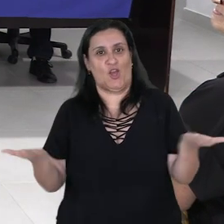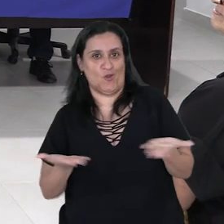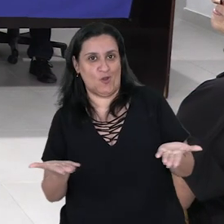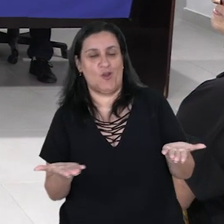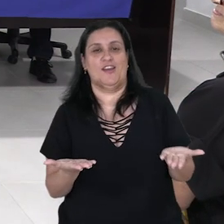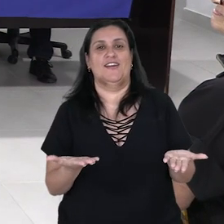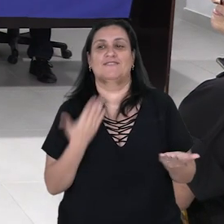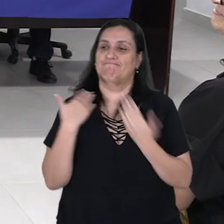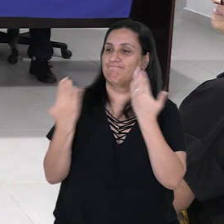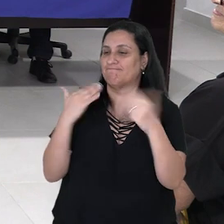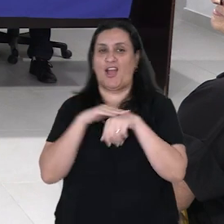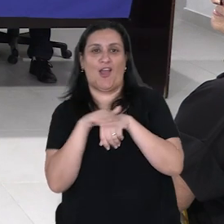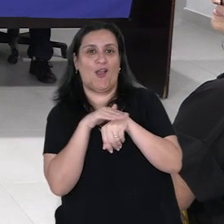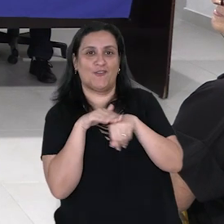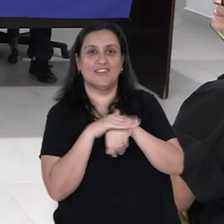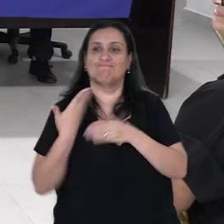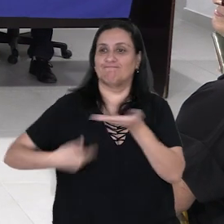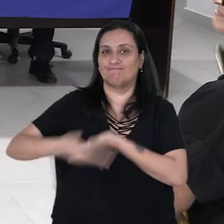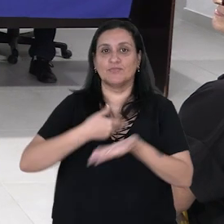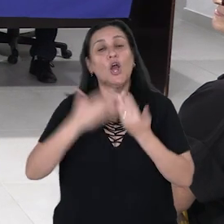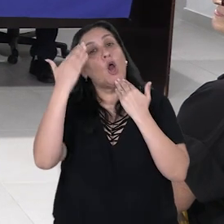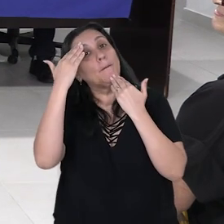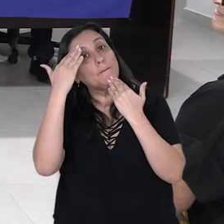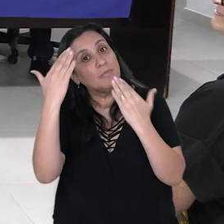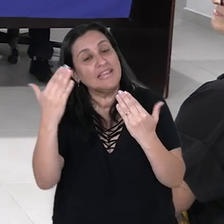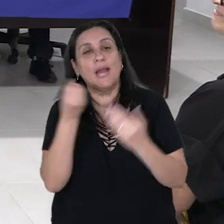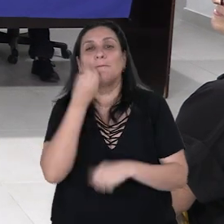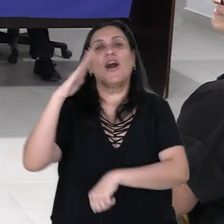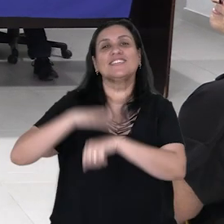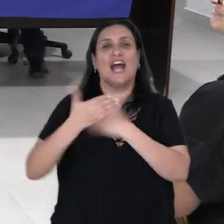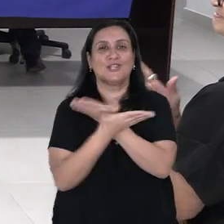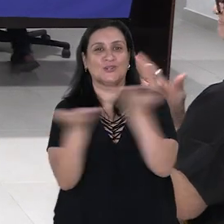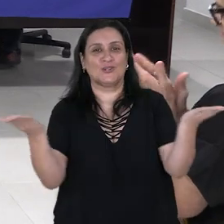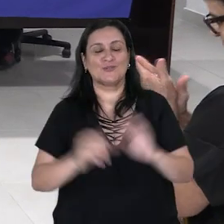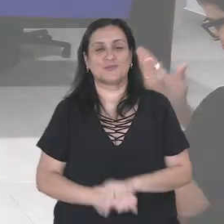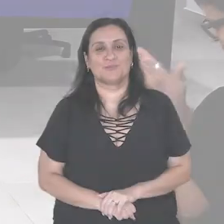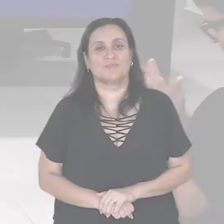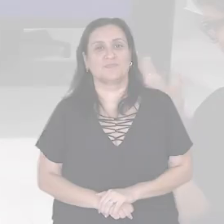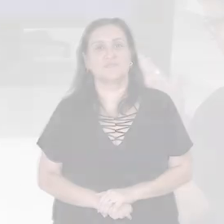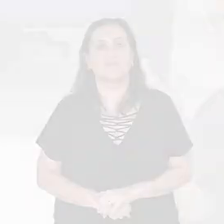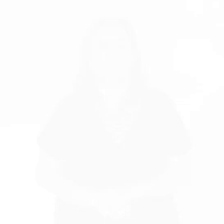e bater um papo entre a gente. Muito obrigado e boa tarde a todos. Aplausos.